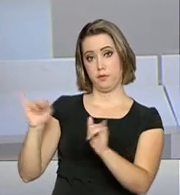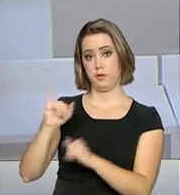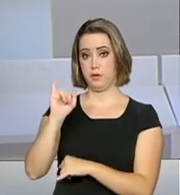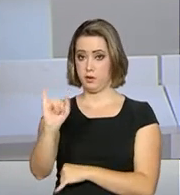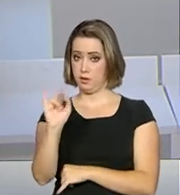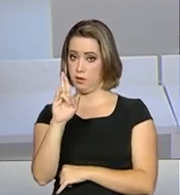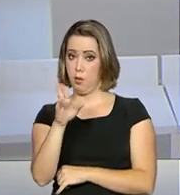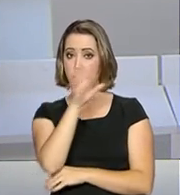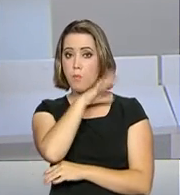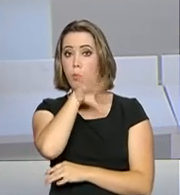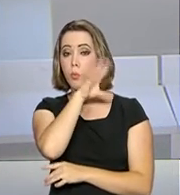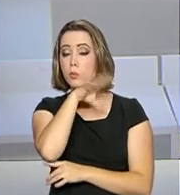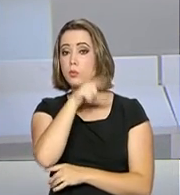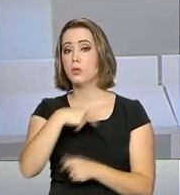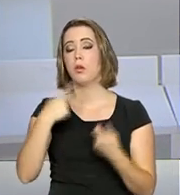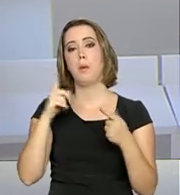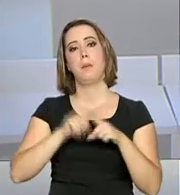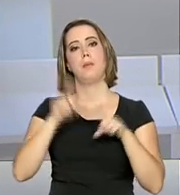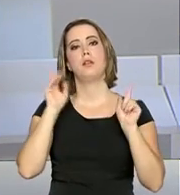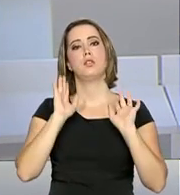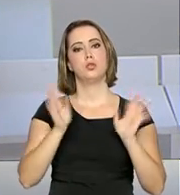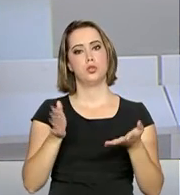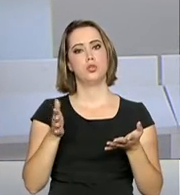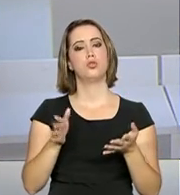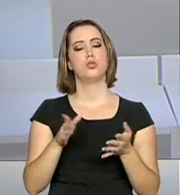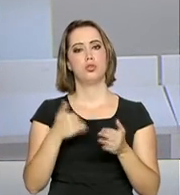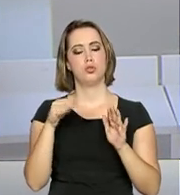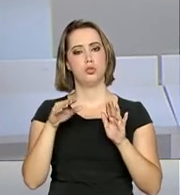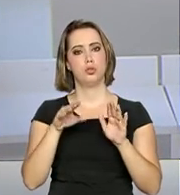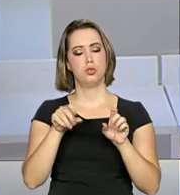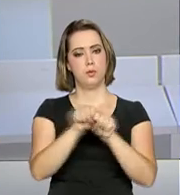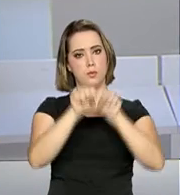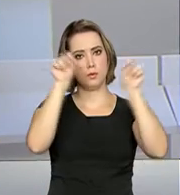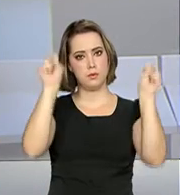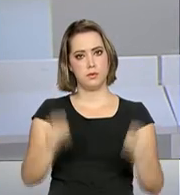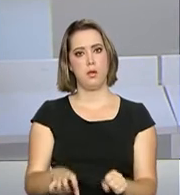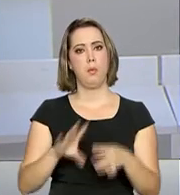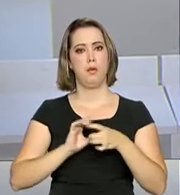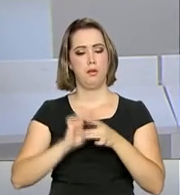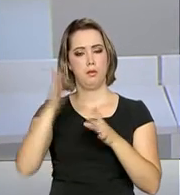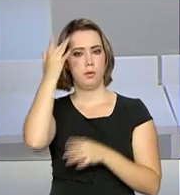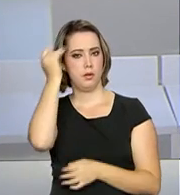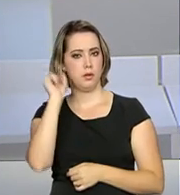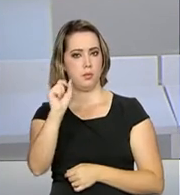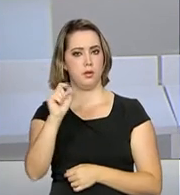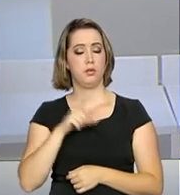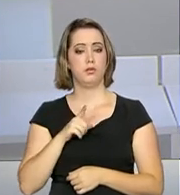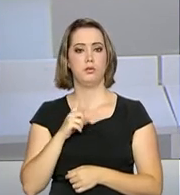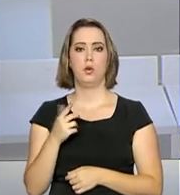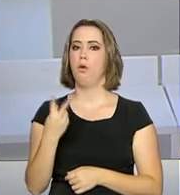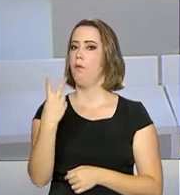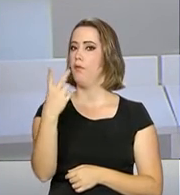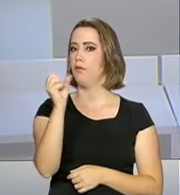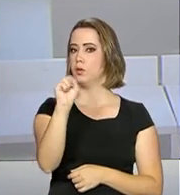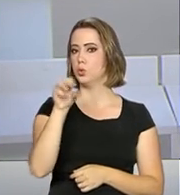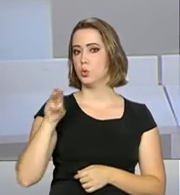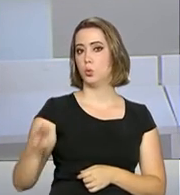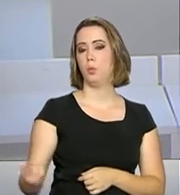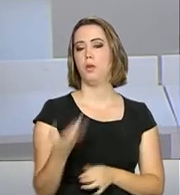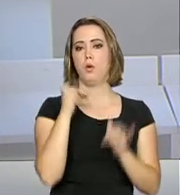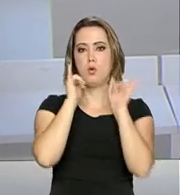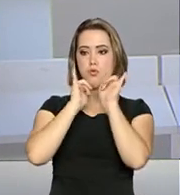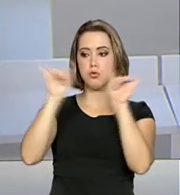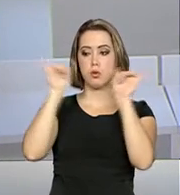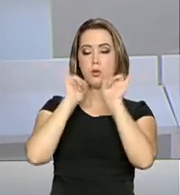programa para preencher a declaração já será liberado amanhã mesmo na internet. A Receita espera receber mais de 28 milhões de